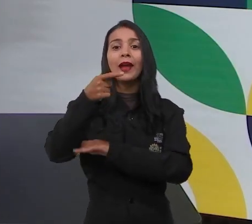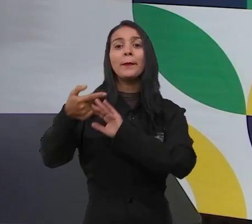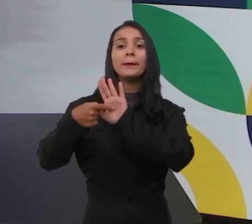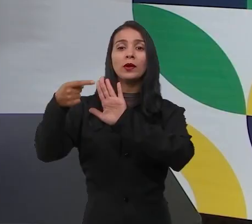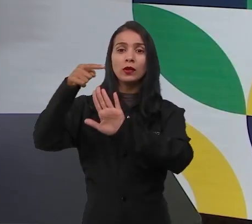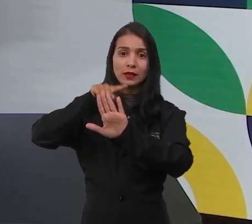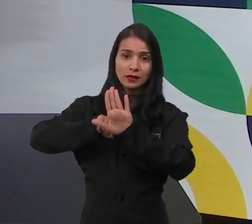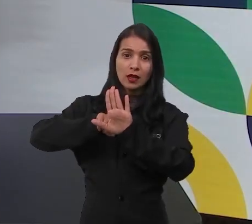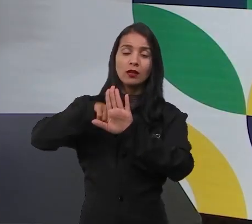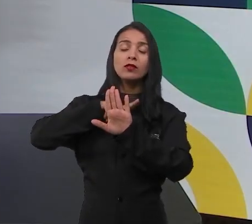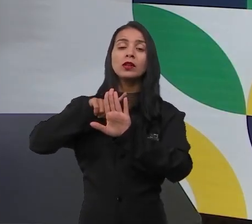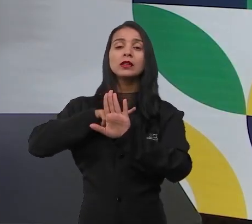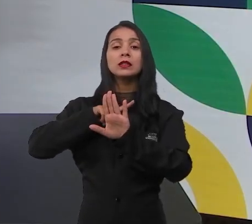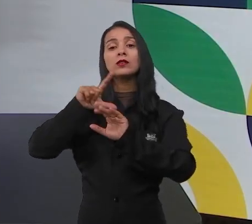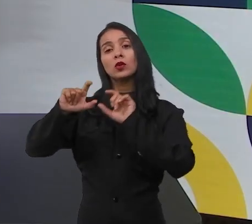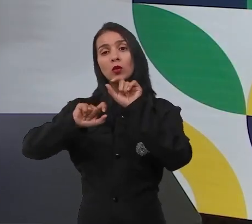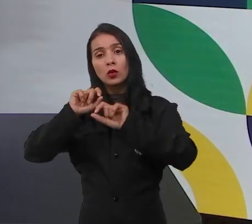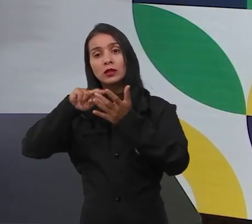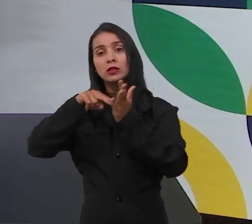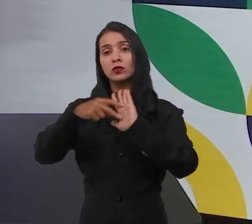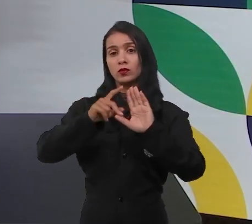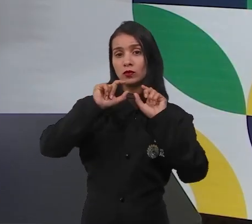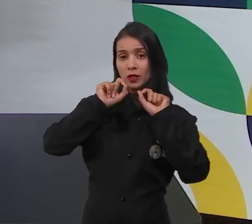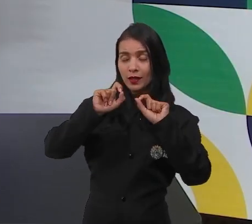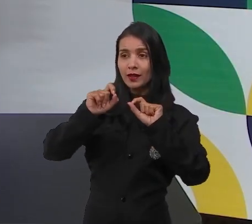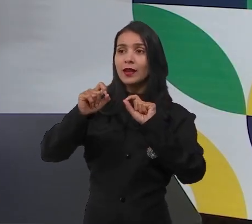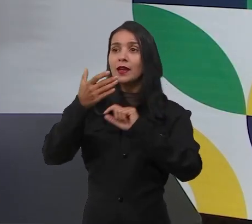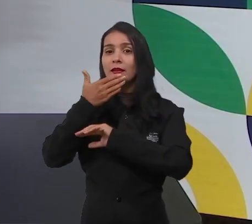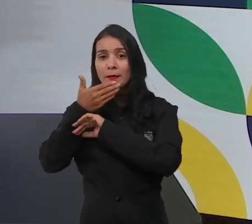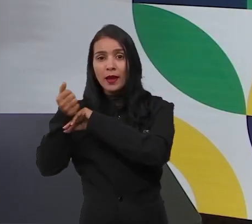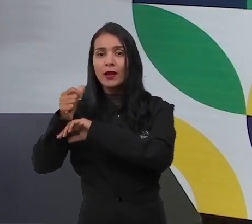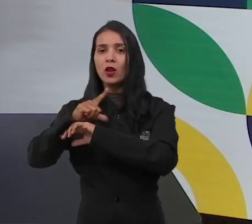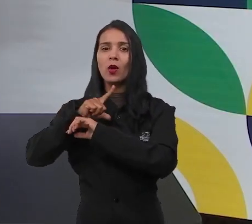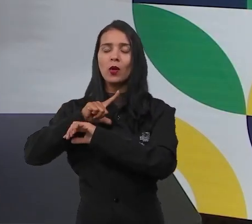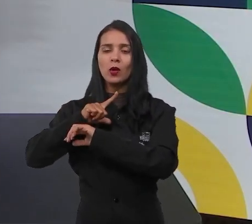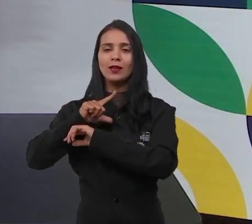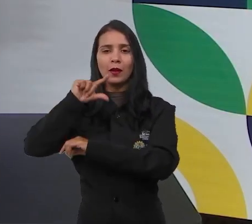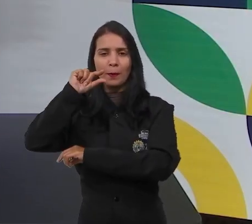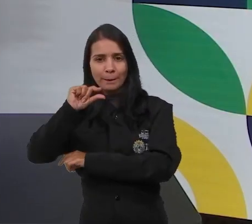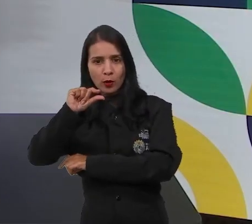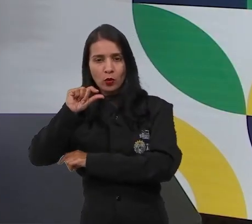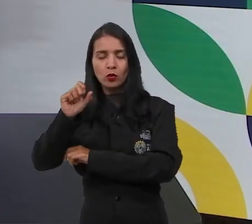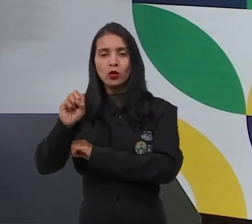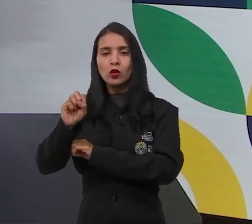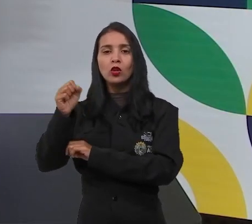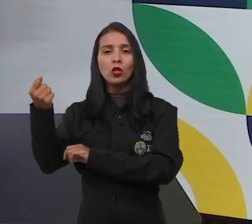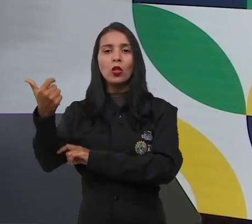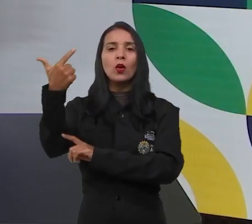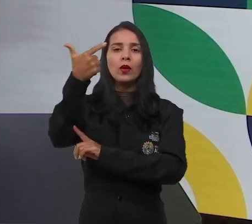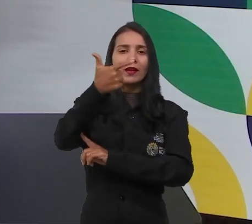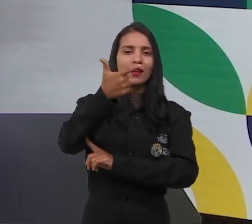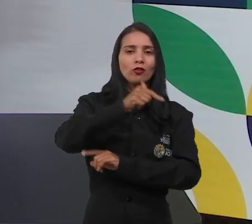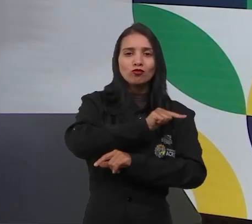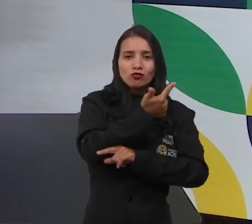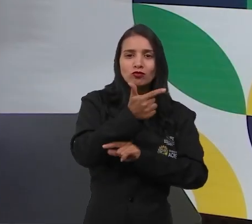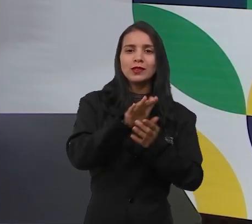pode alcançar. Então, é também utilizado dentro desse sentido, ou seja, um sentido figurado.